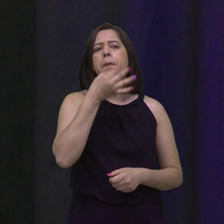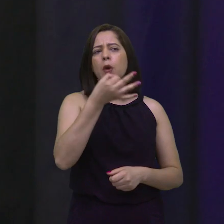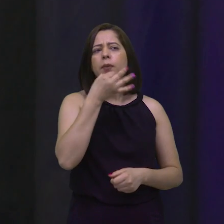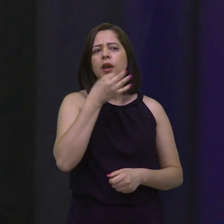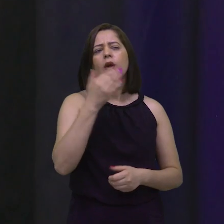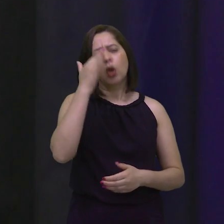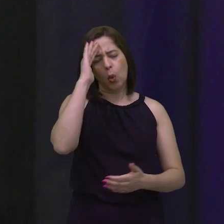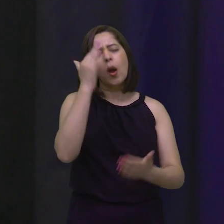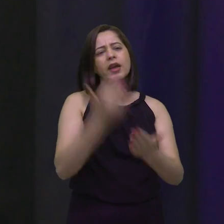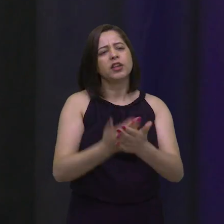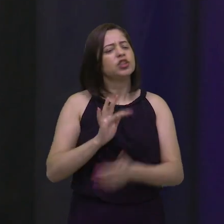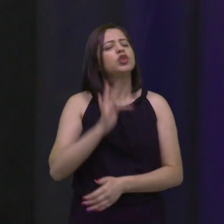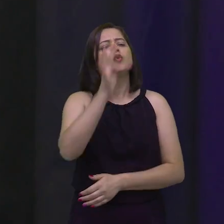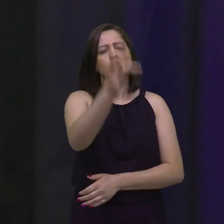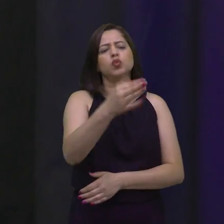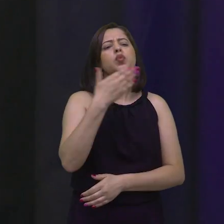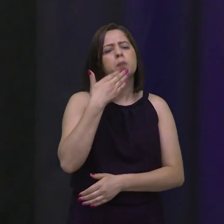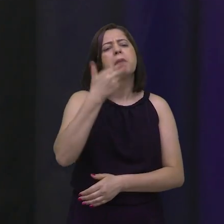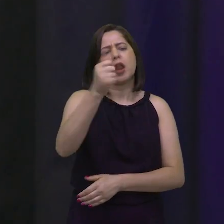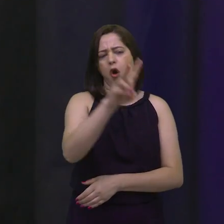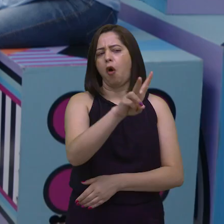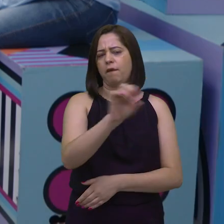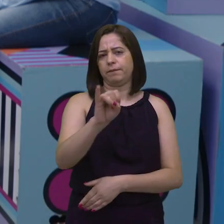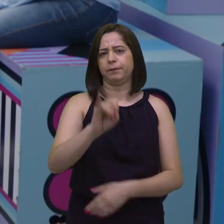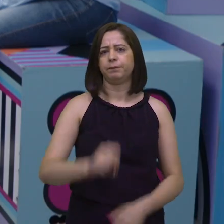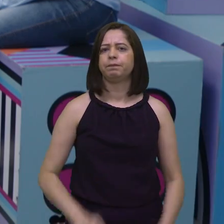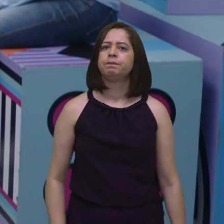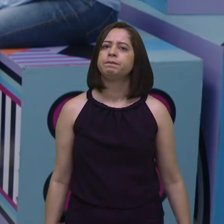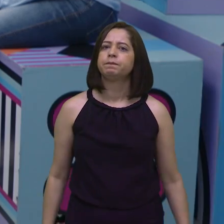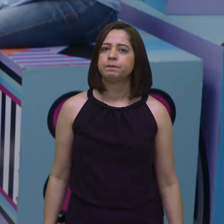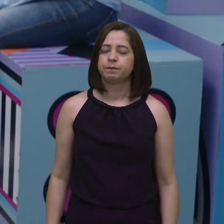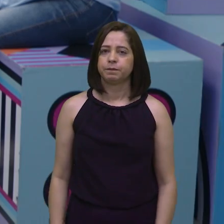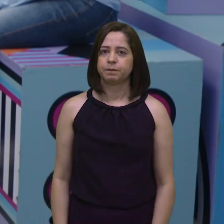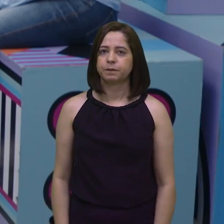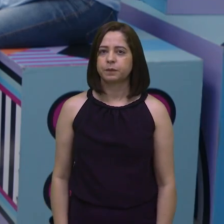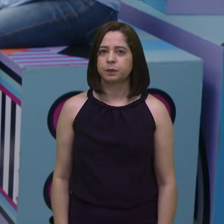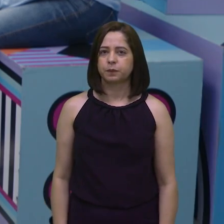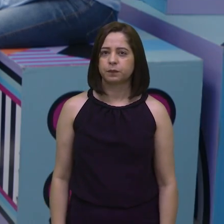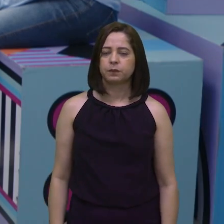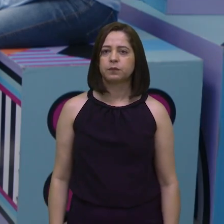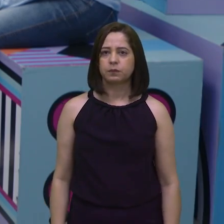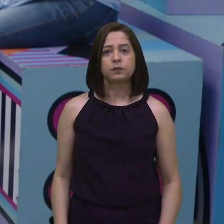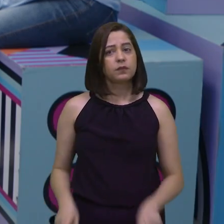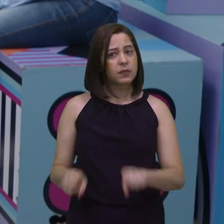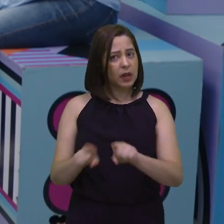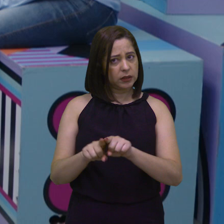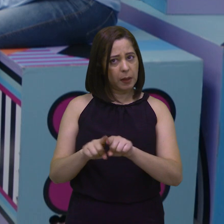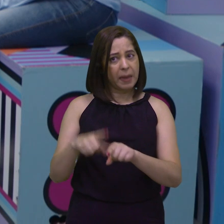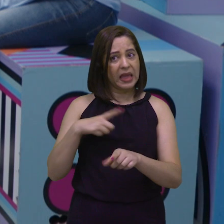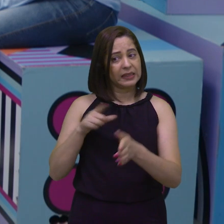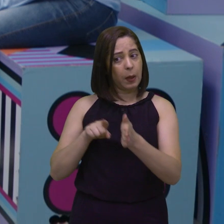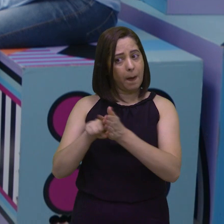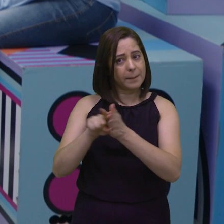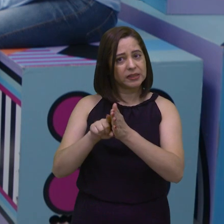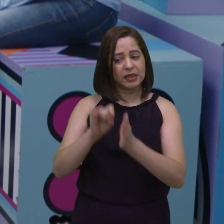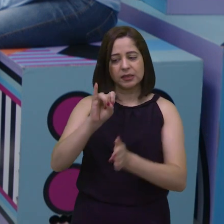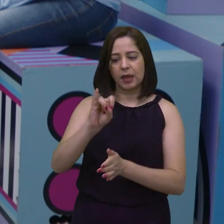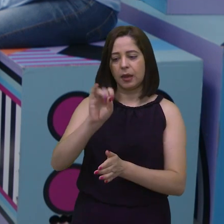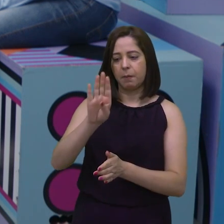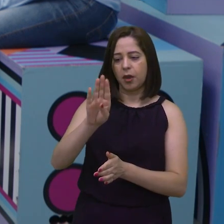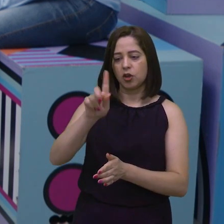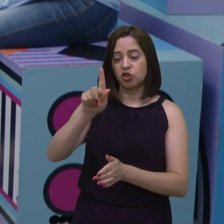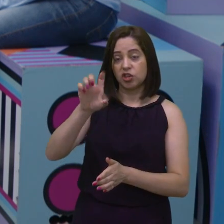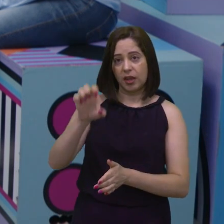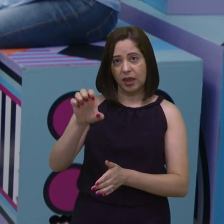acredito sim num futuro melhor para isso. E, Gabi, tem até um levantamento, né, uma pesquisa do